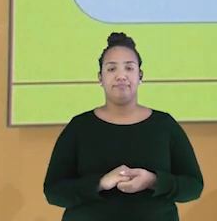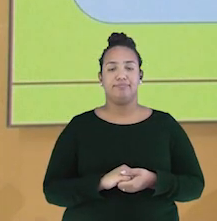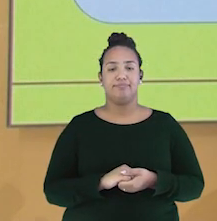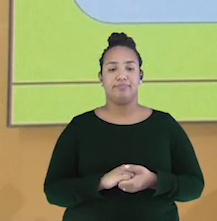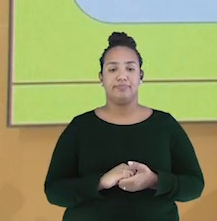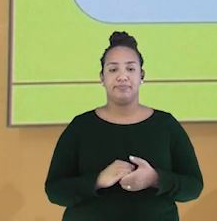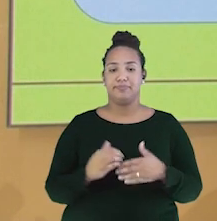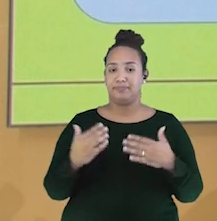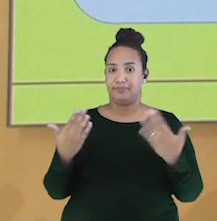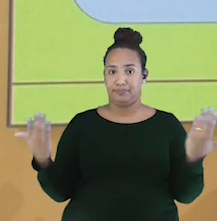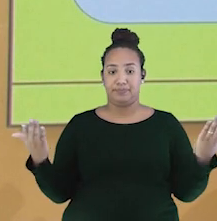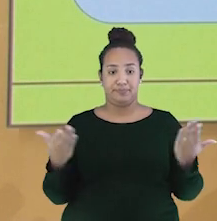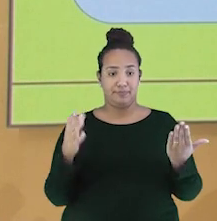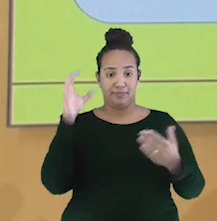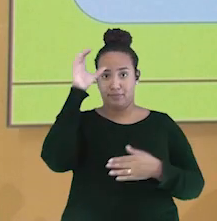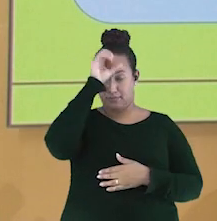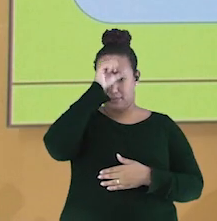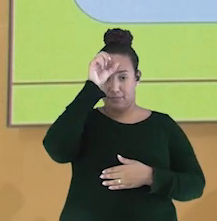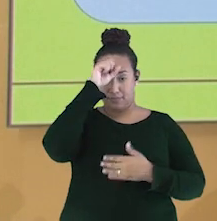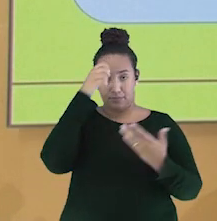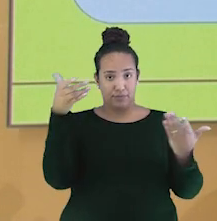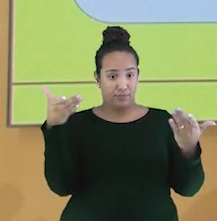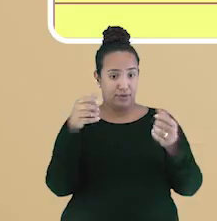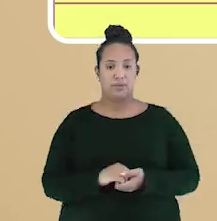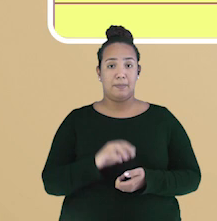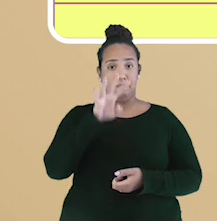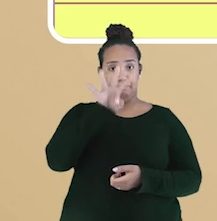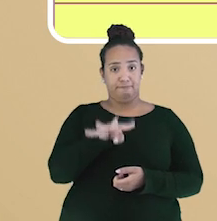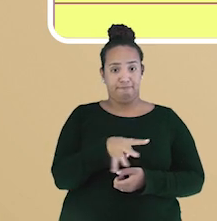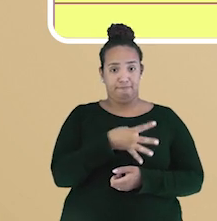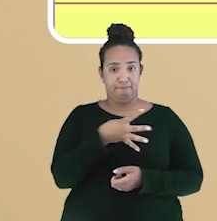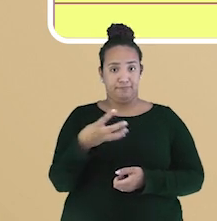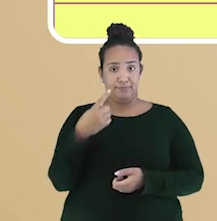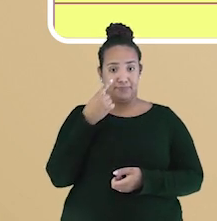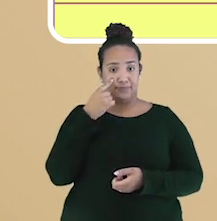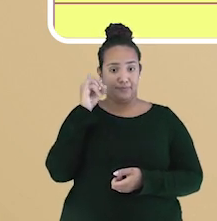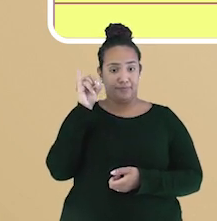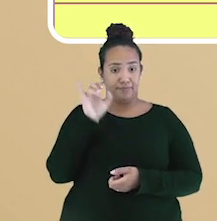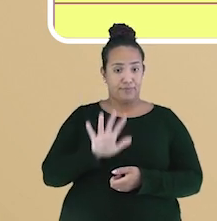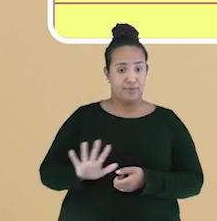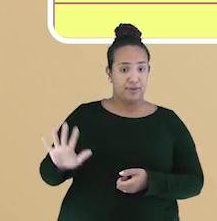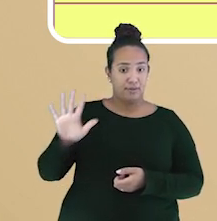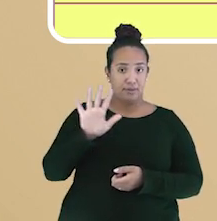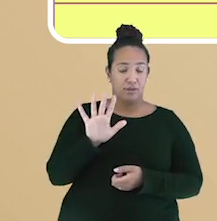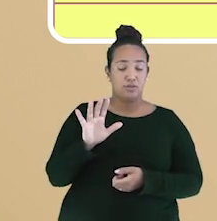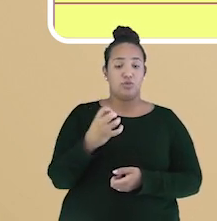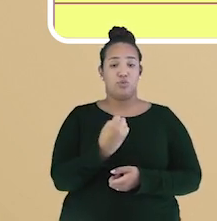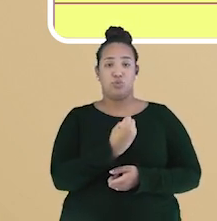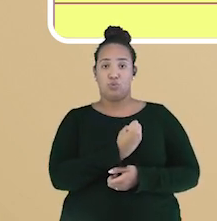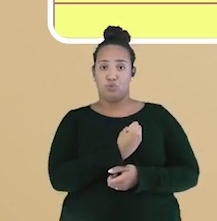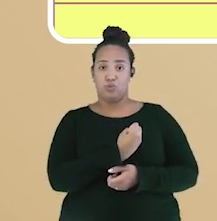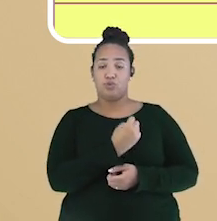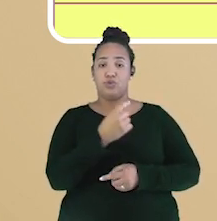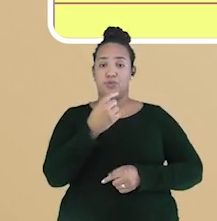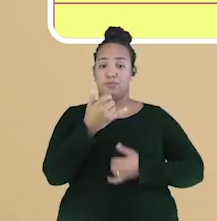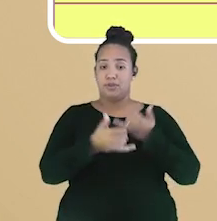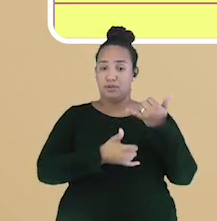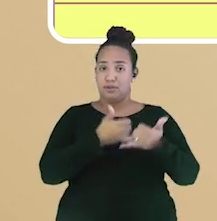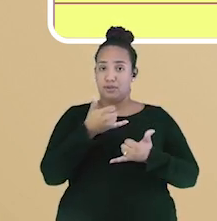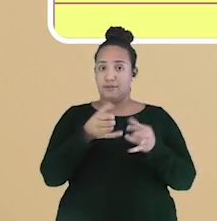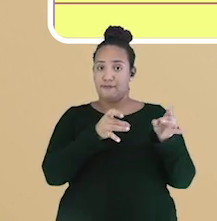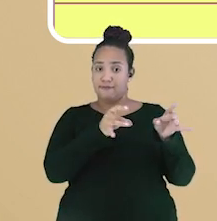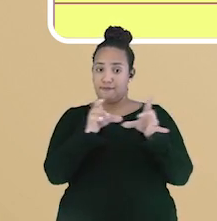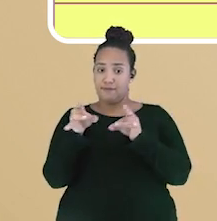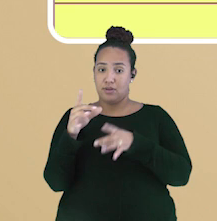aprendemos Vamos fazer uma atividade a tabela que você vê representa o número de brinquedos